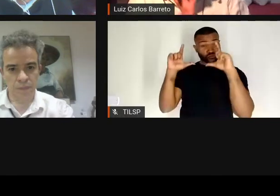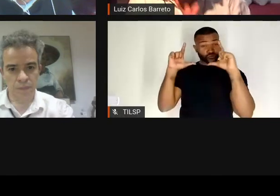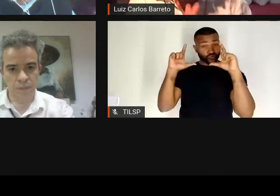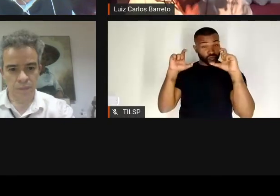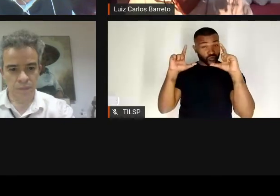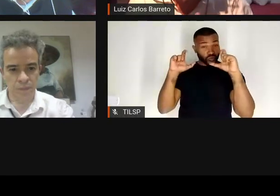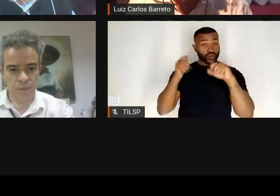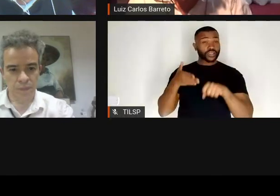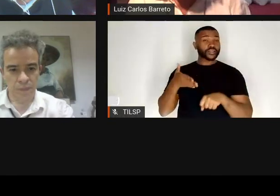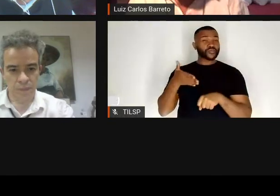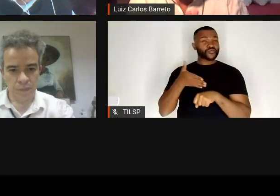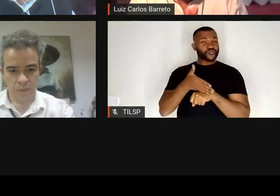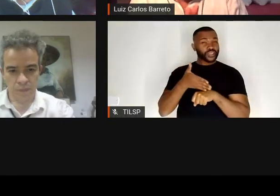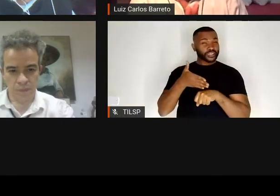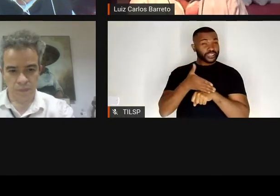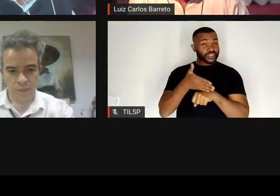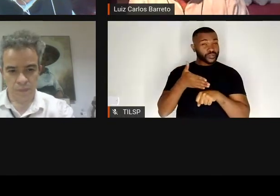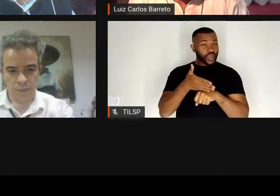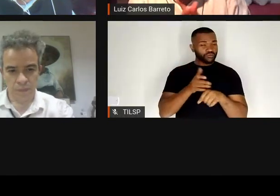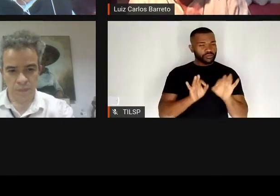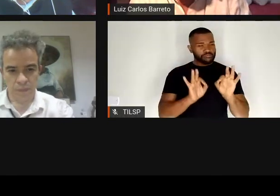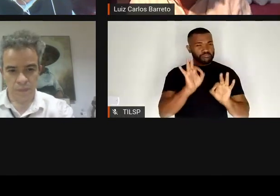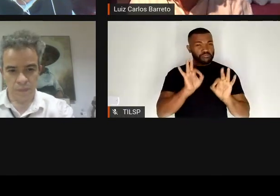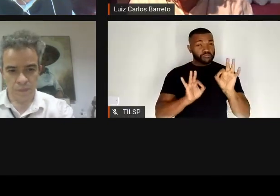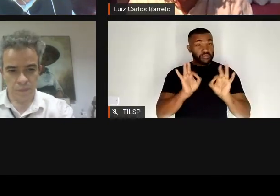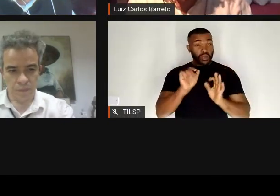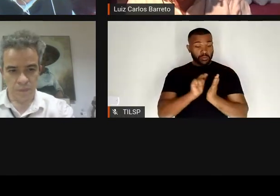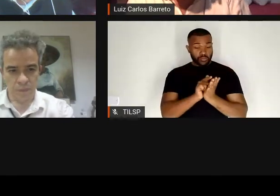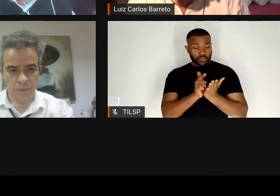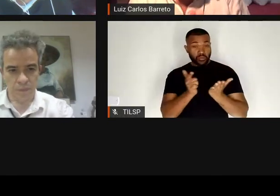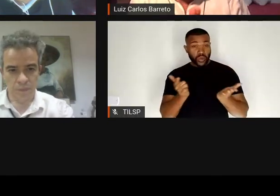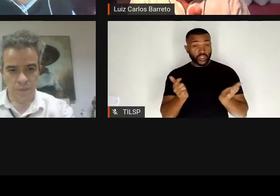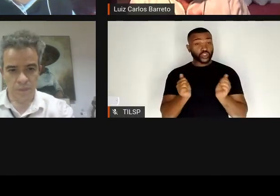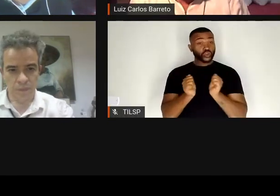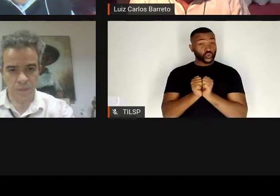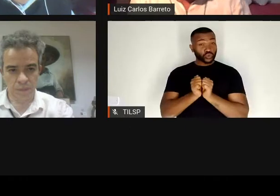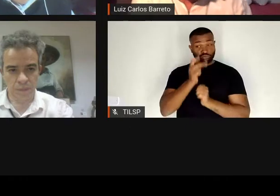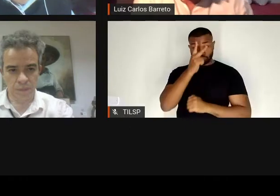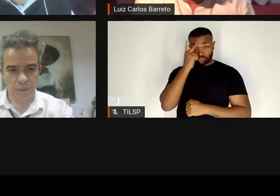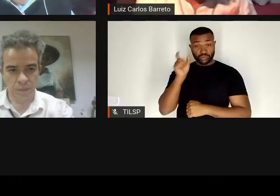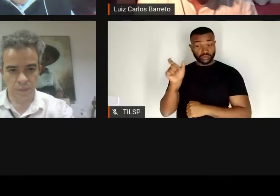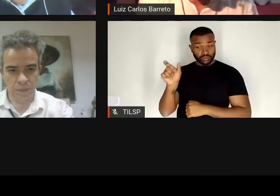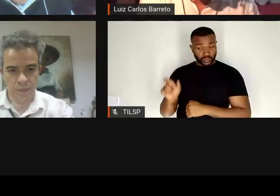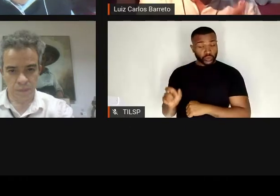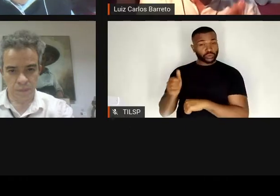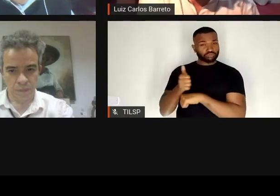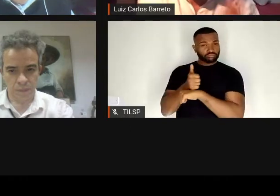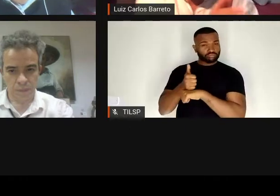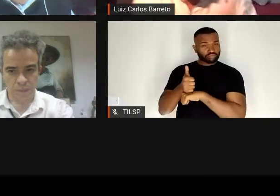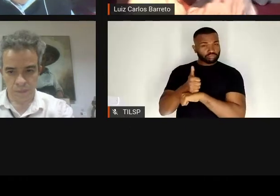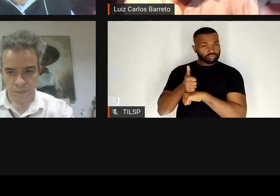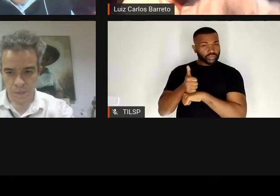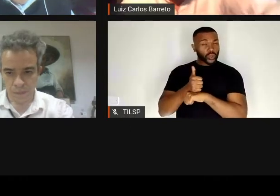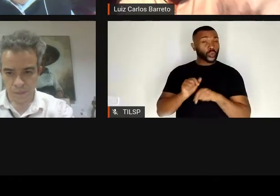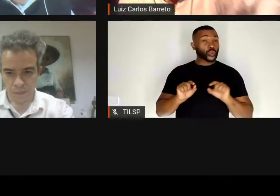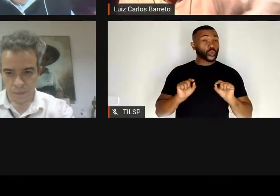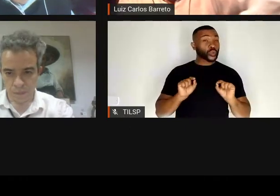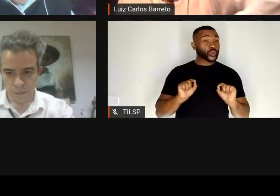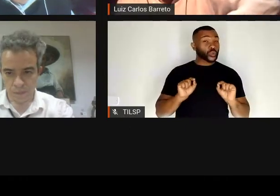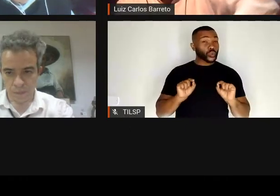da paginação, junto com o paginador, para poder dar